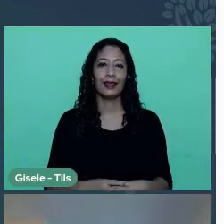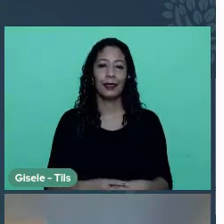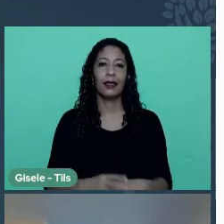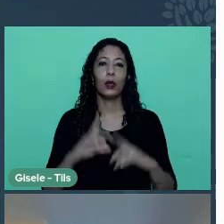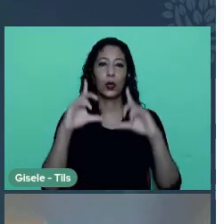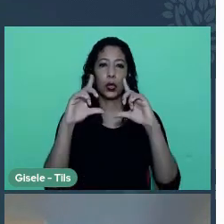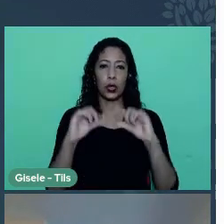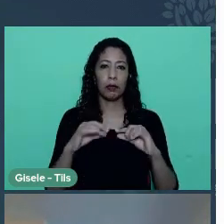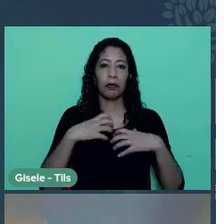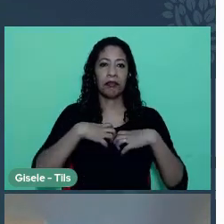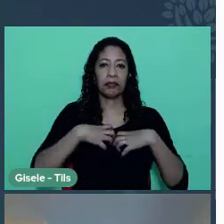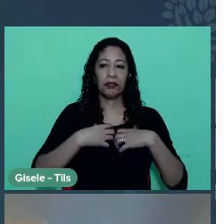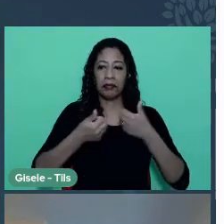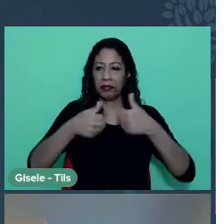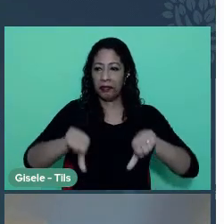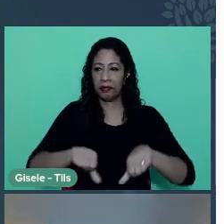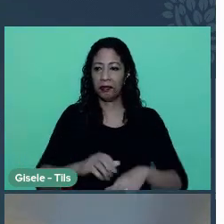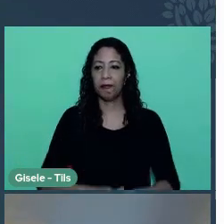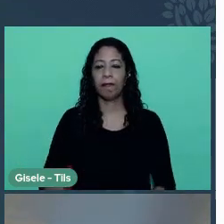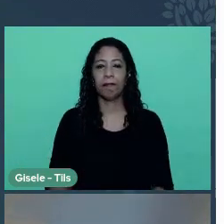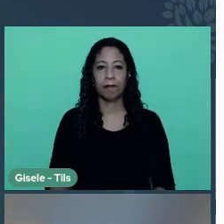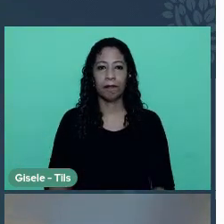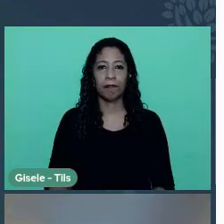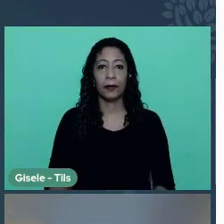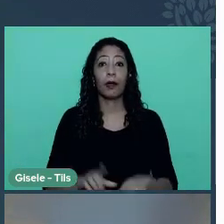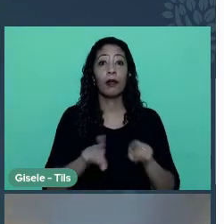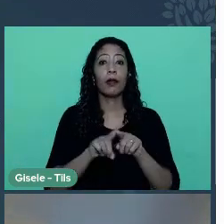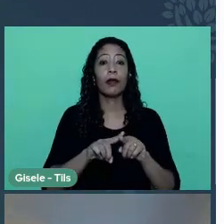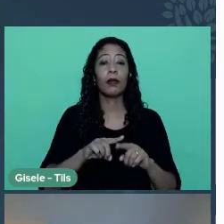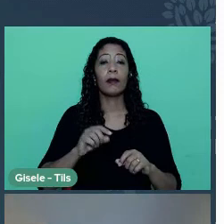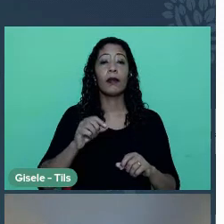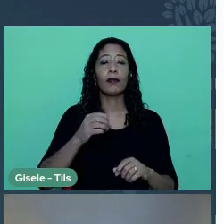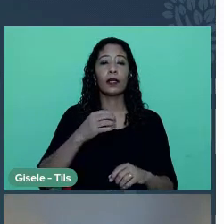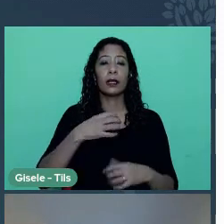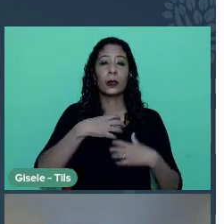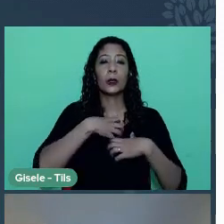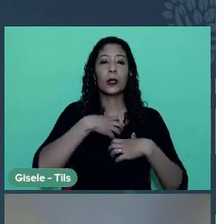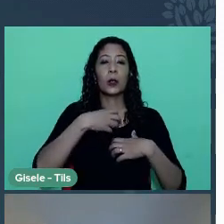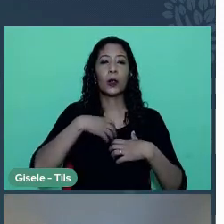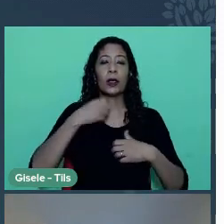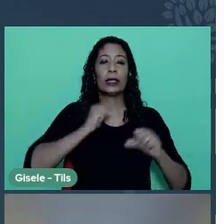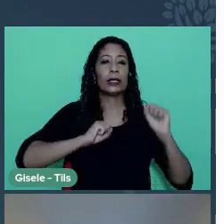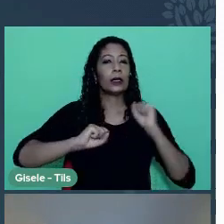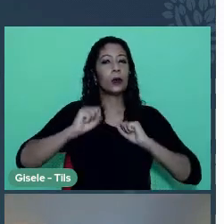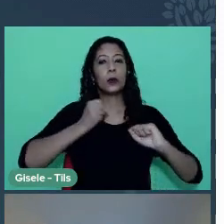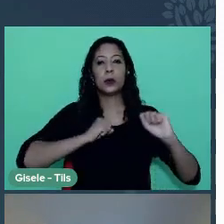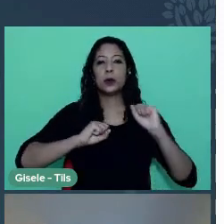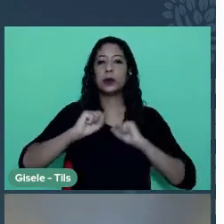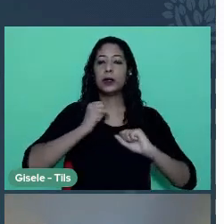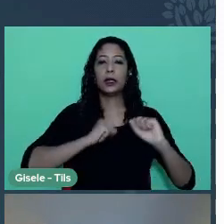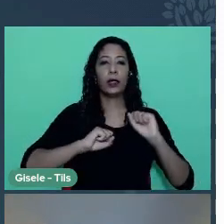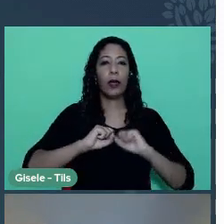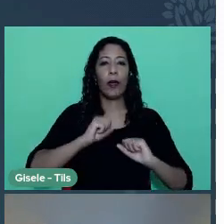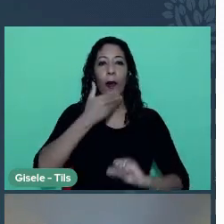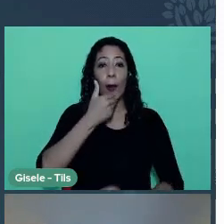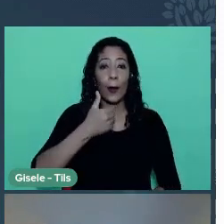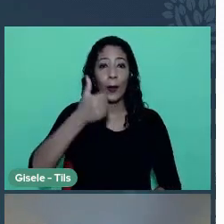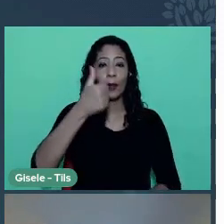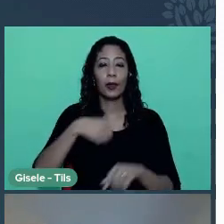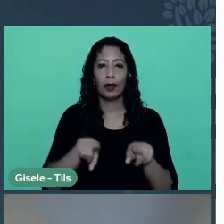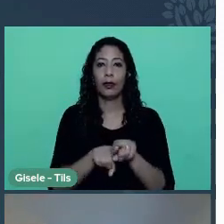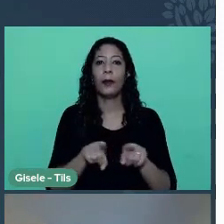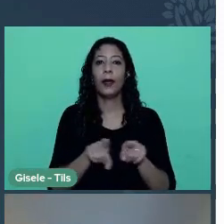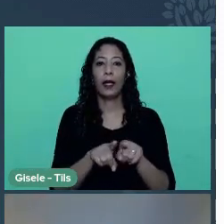né? Os sintomas de ansiedade também melhoraram, então a gente vê aqui que os sintomas